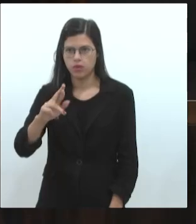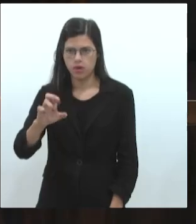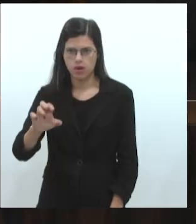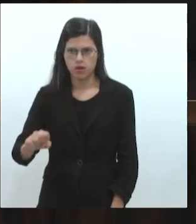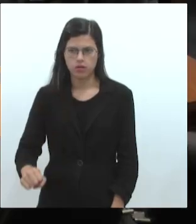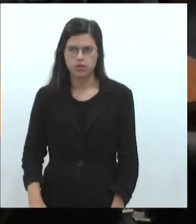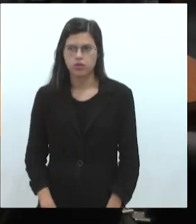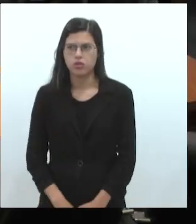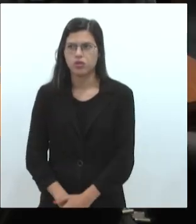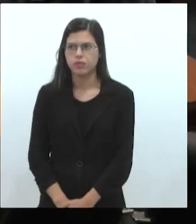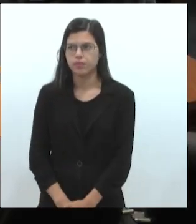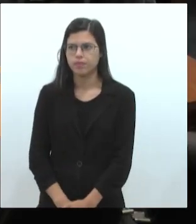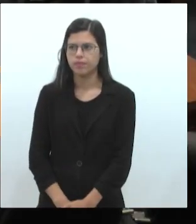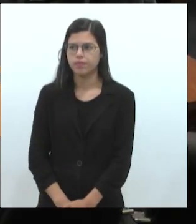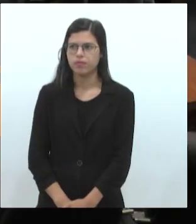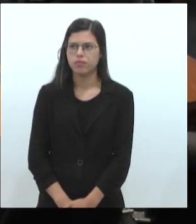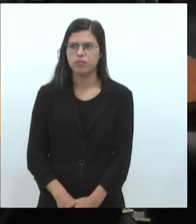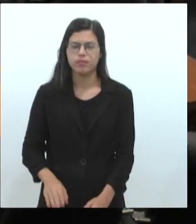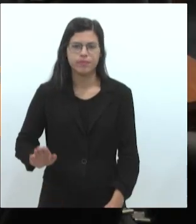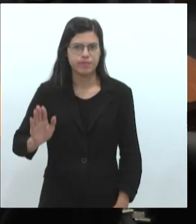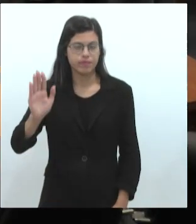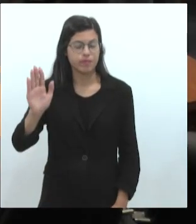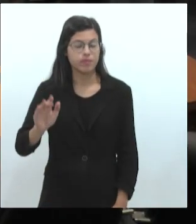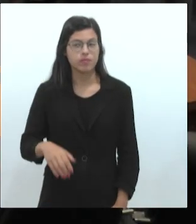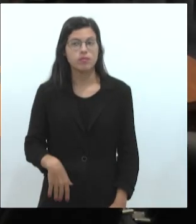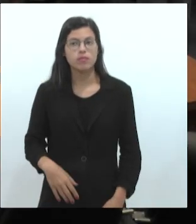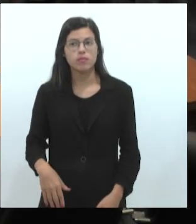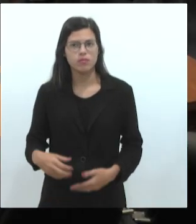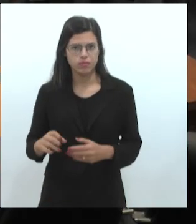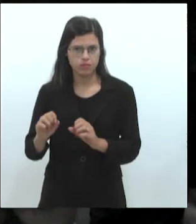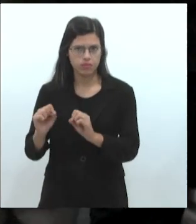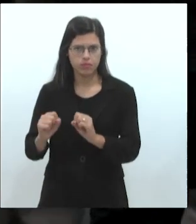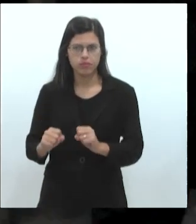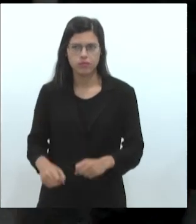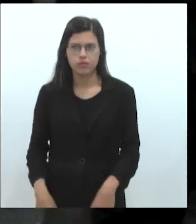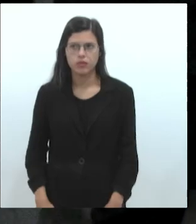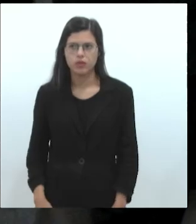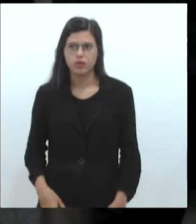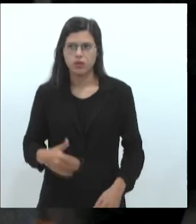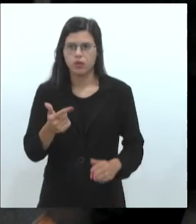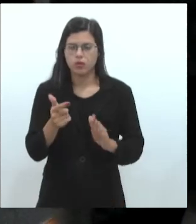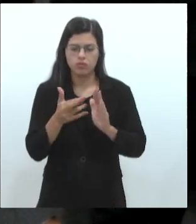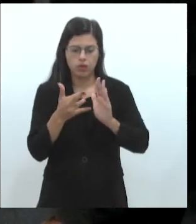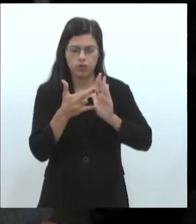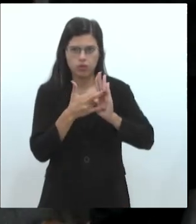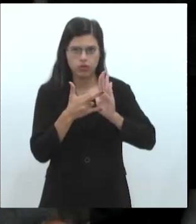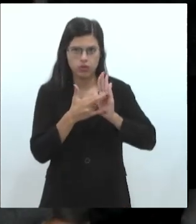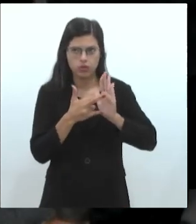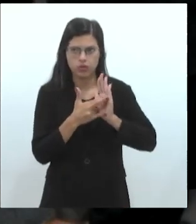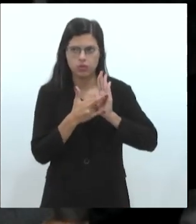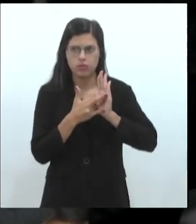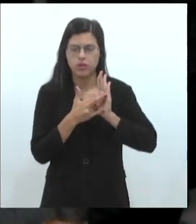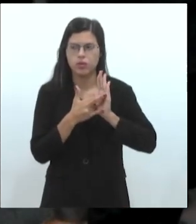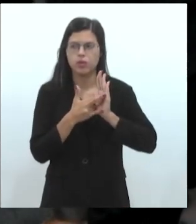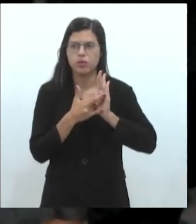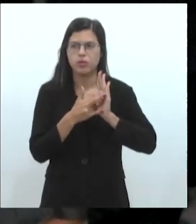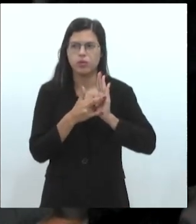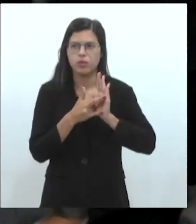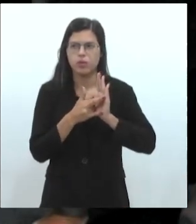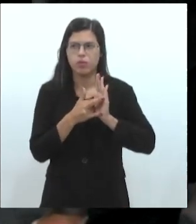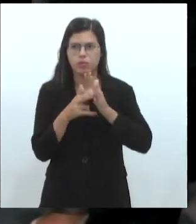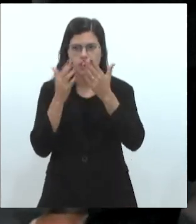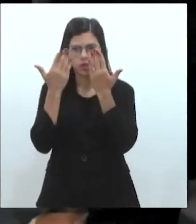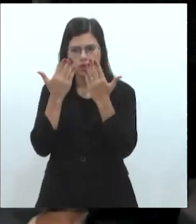não, deputado. Eu não estou aqui com regimento interno para